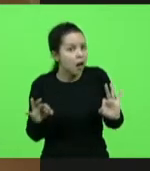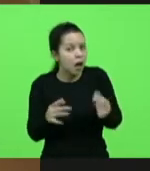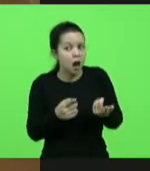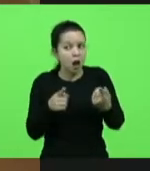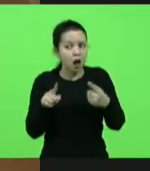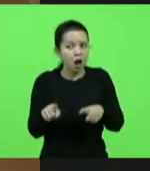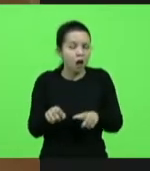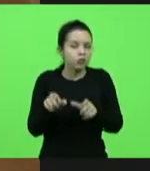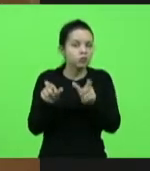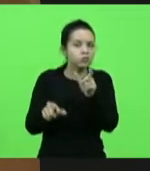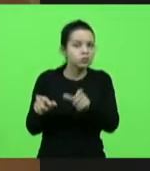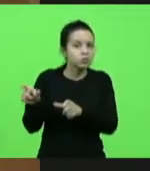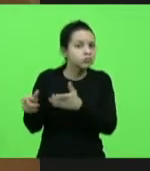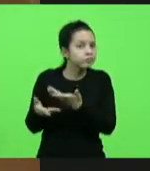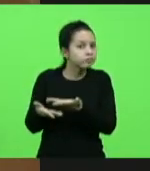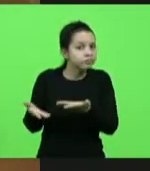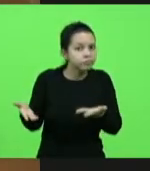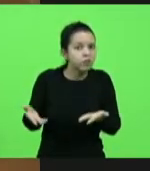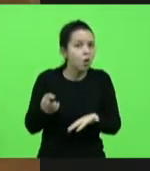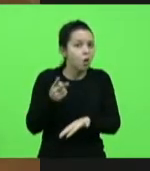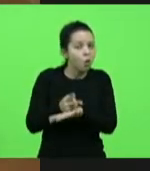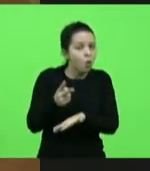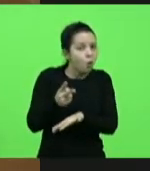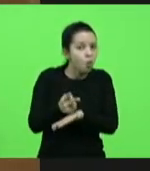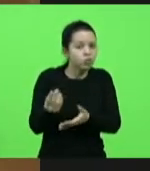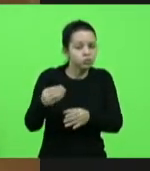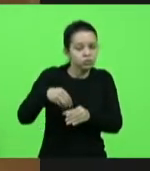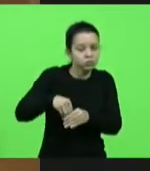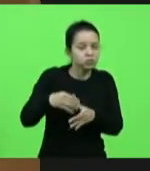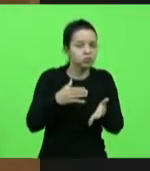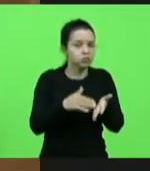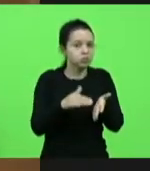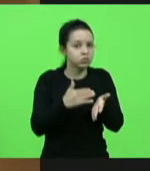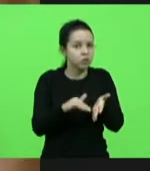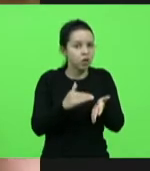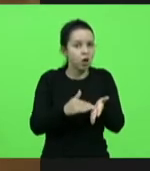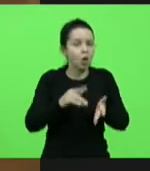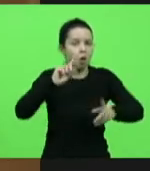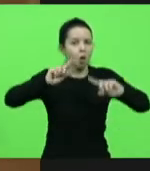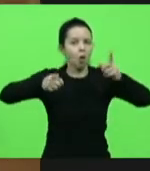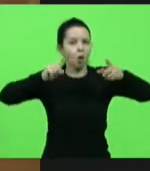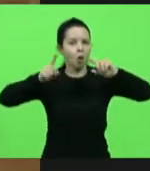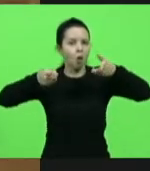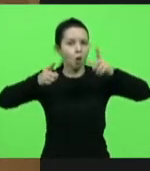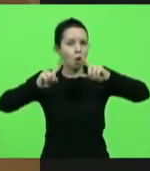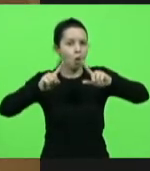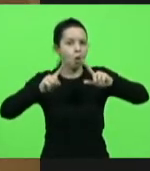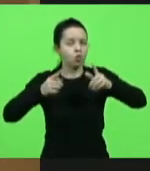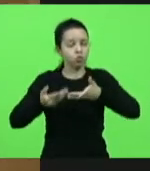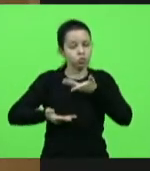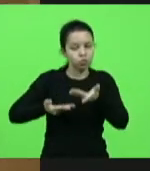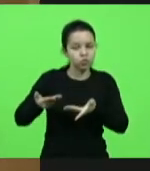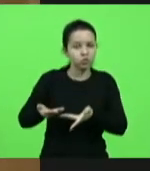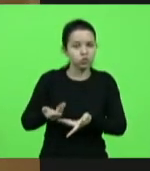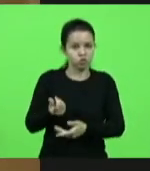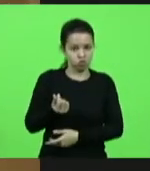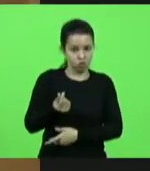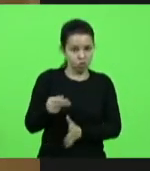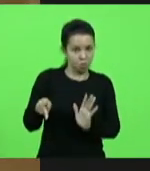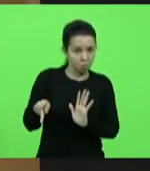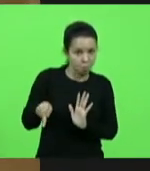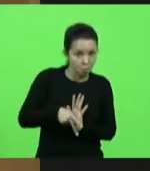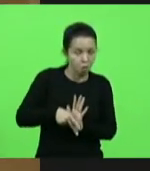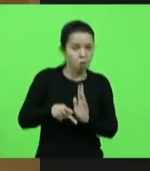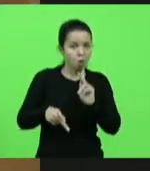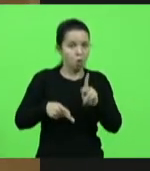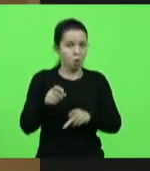elas continuam aí dentro das secretarias, dando ordem e cuidando dos dinheiros catarinenses. O famoso